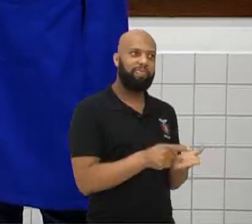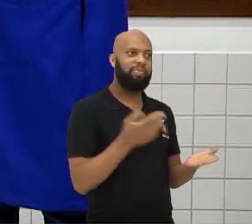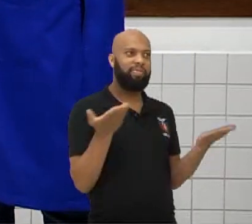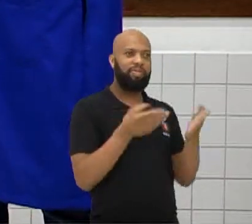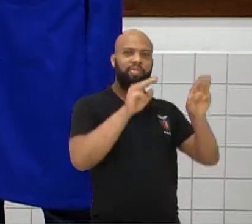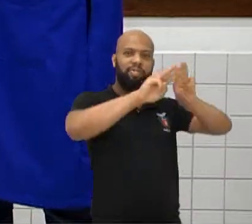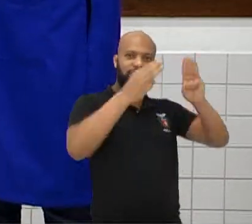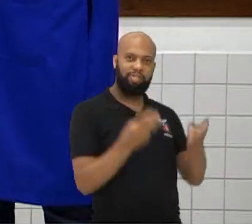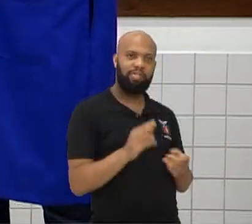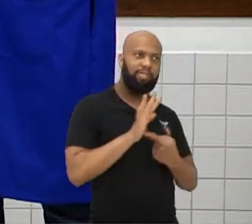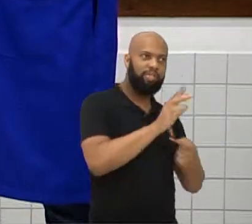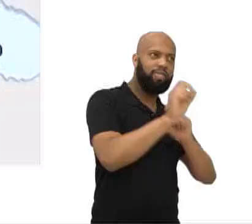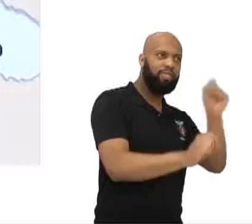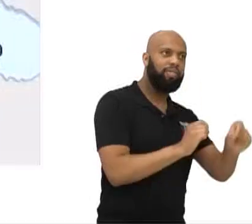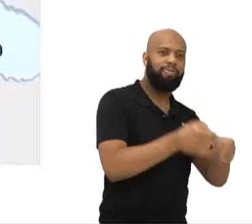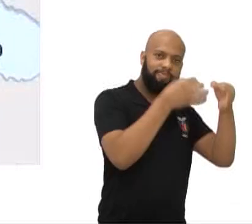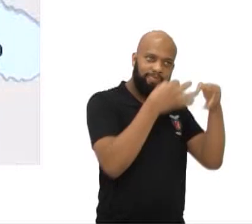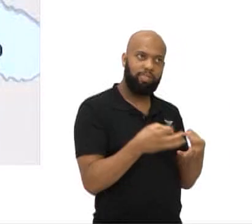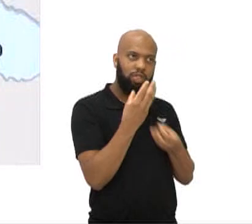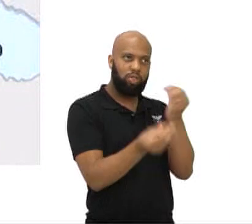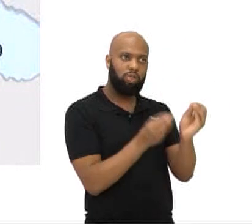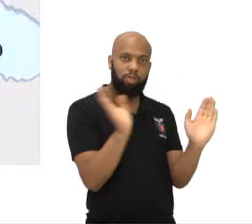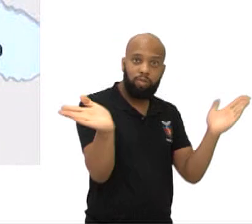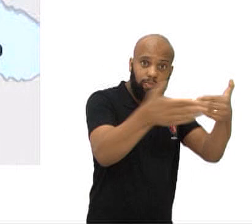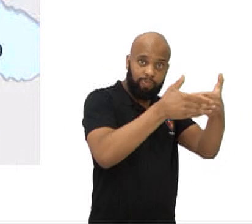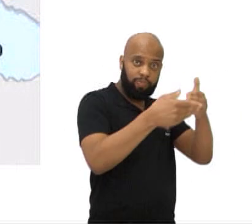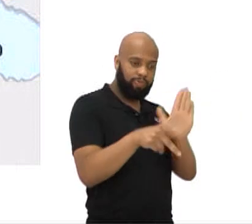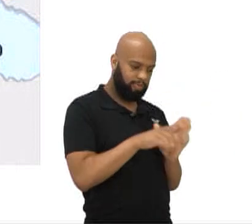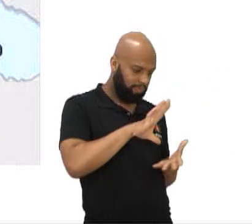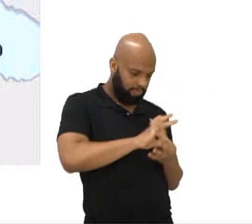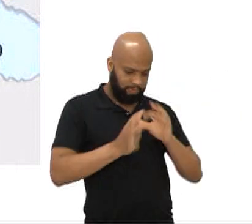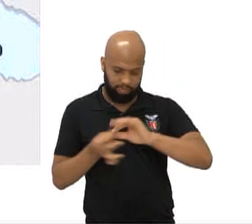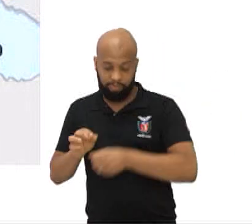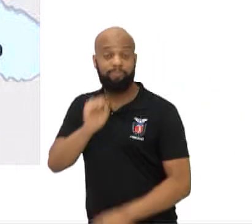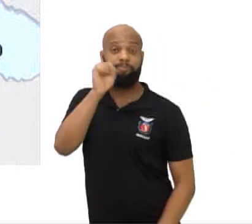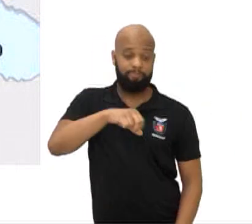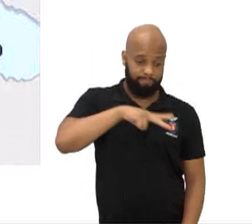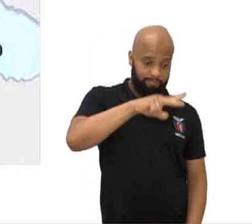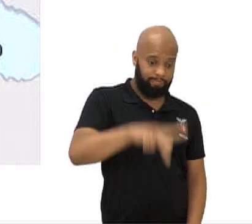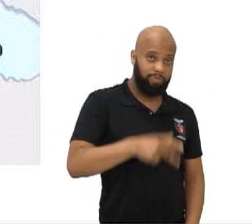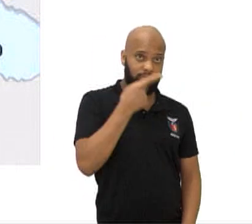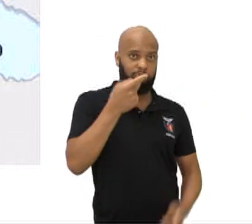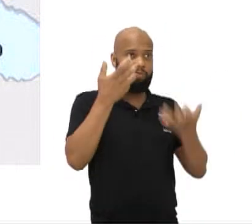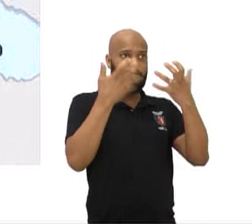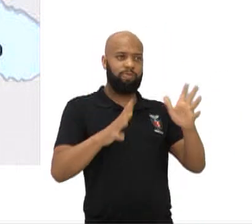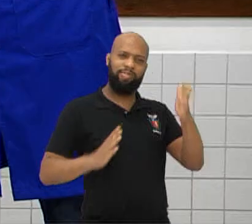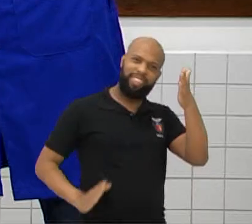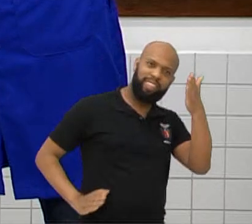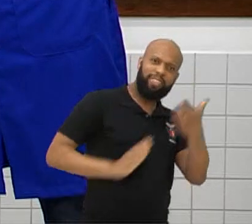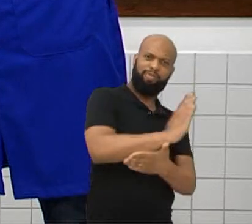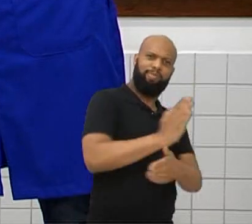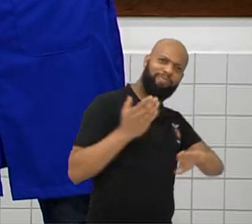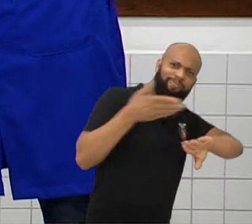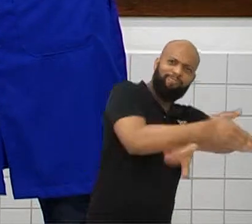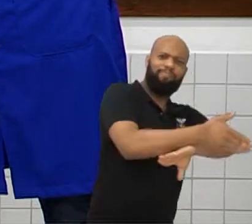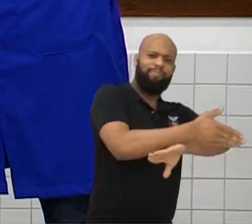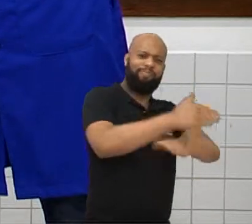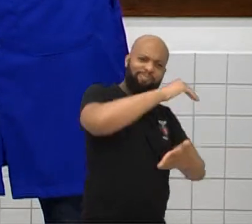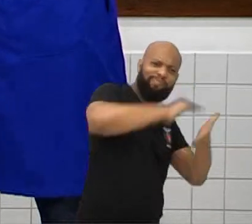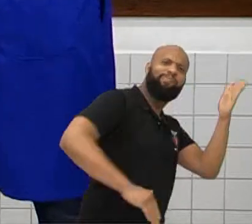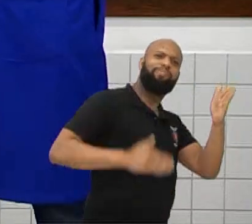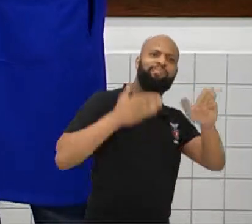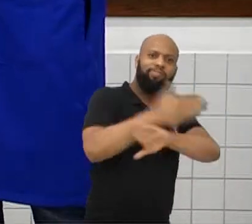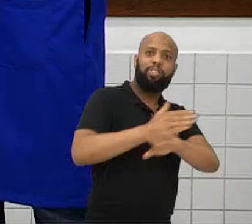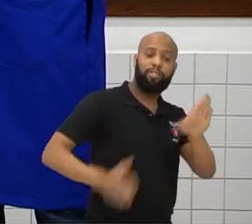só um mapa aí mostrando direitinho o bloqueio continental. E lembrando, sim, Portugal rompeu com esse bloqueio, saiu dali